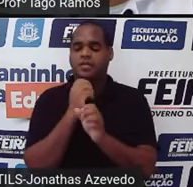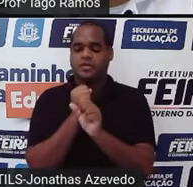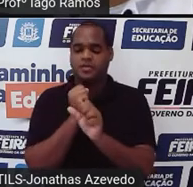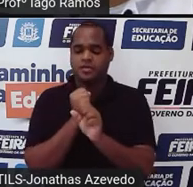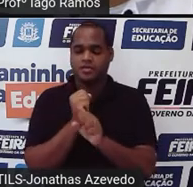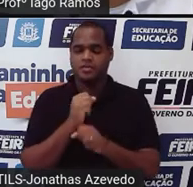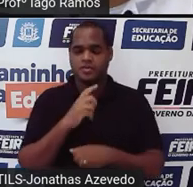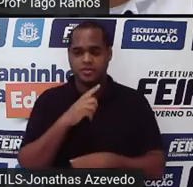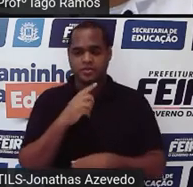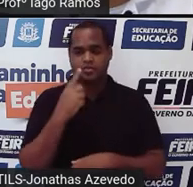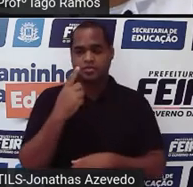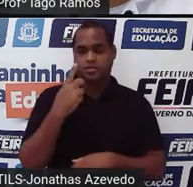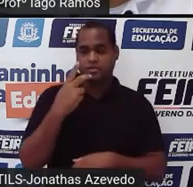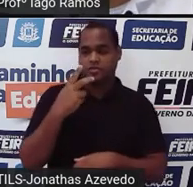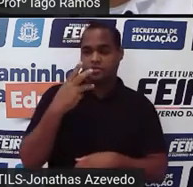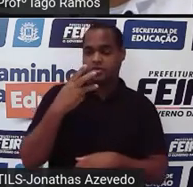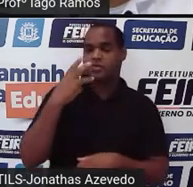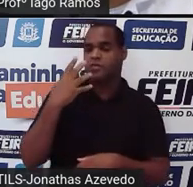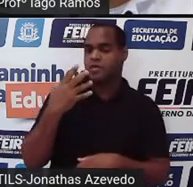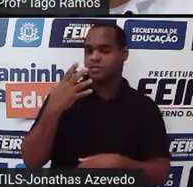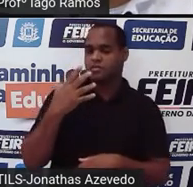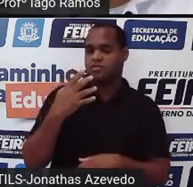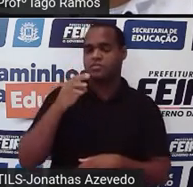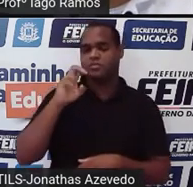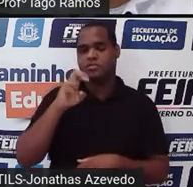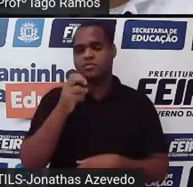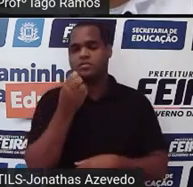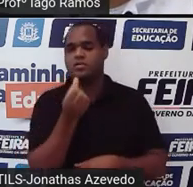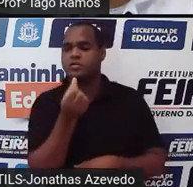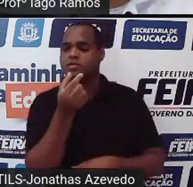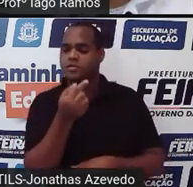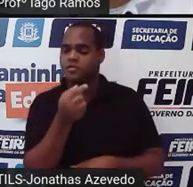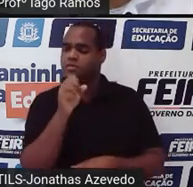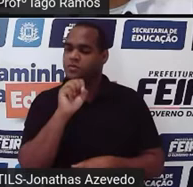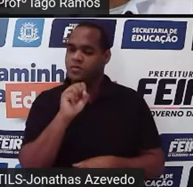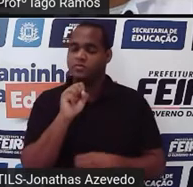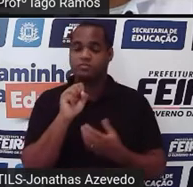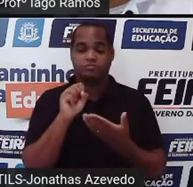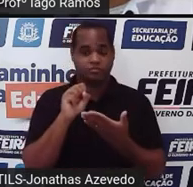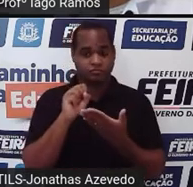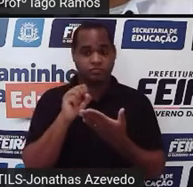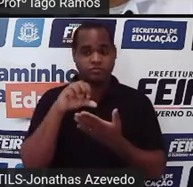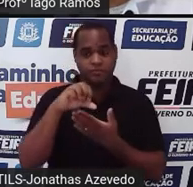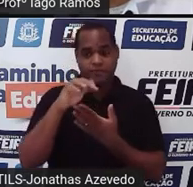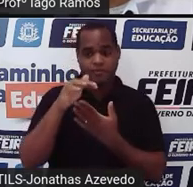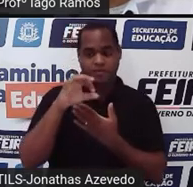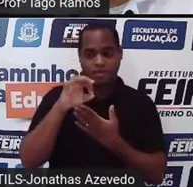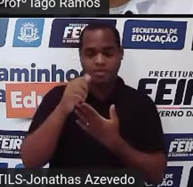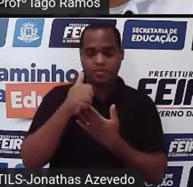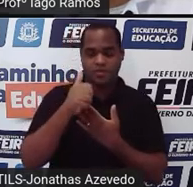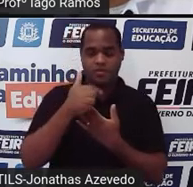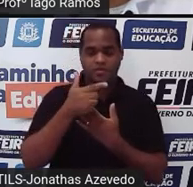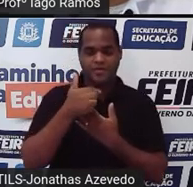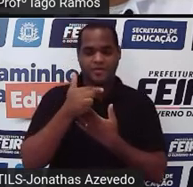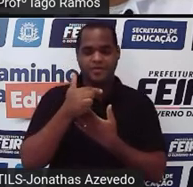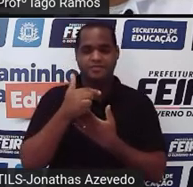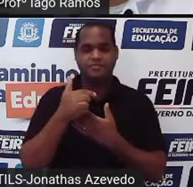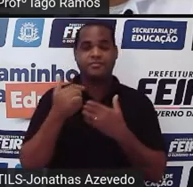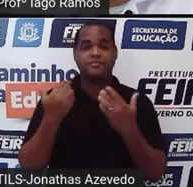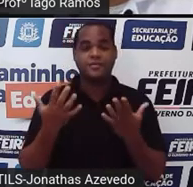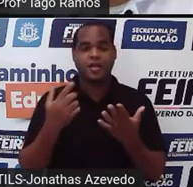um dois três quatro cinco seis sete oito nove dez onze doze